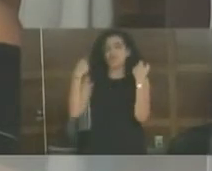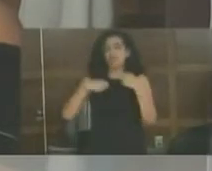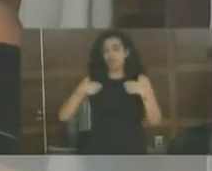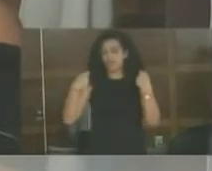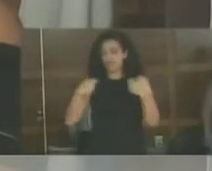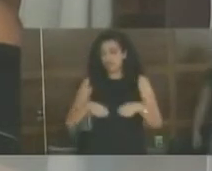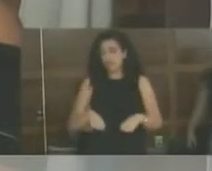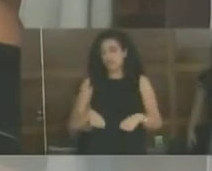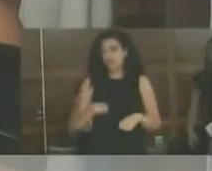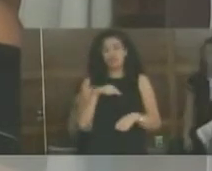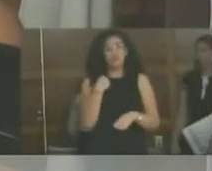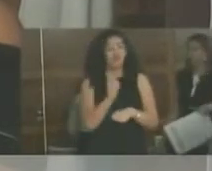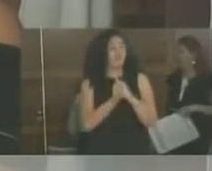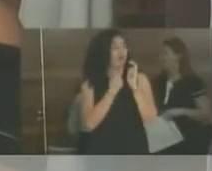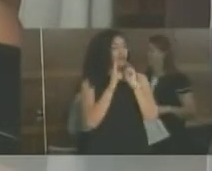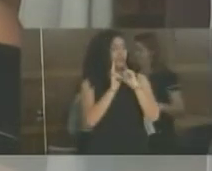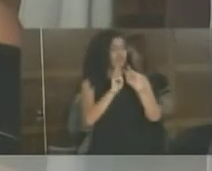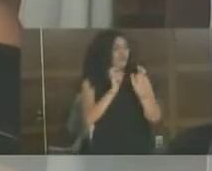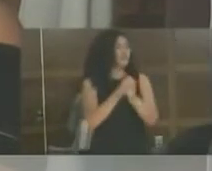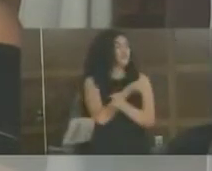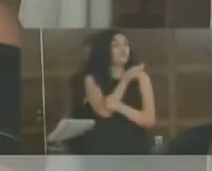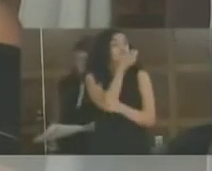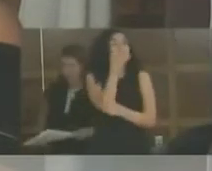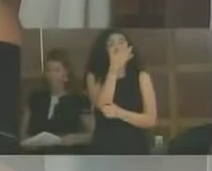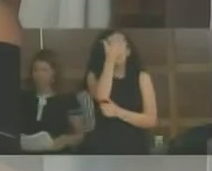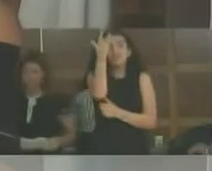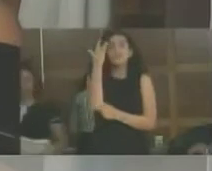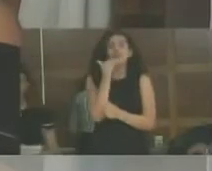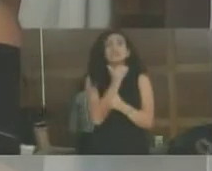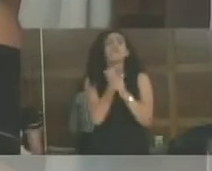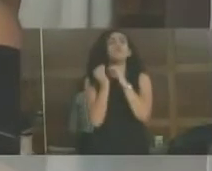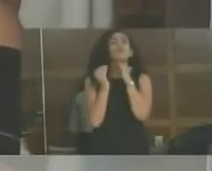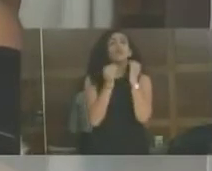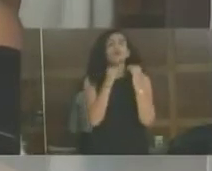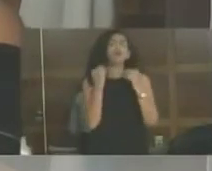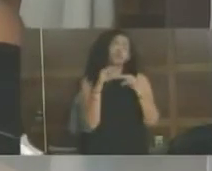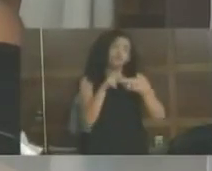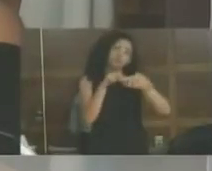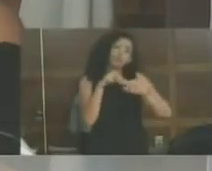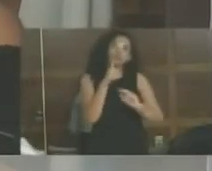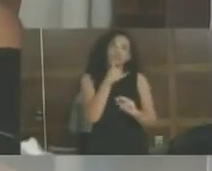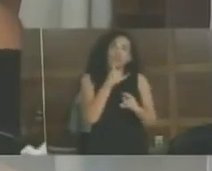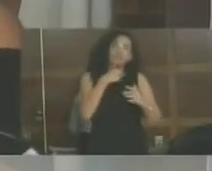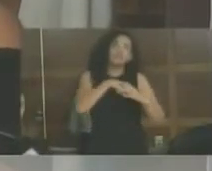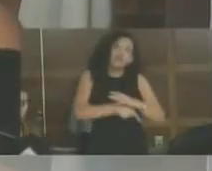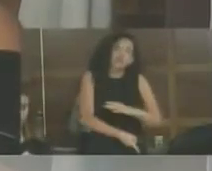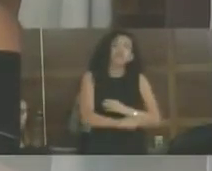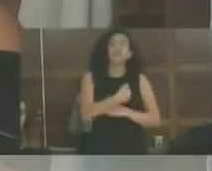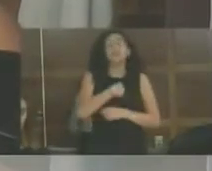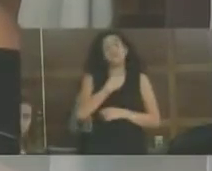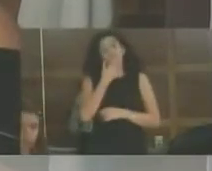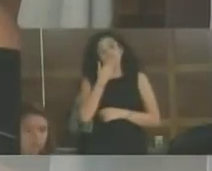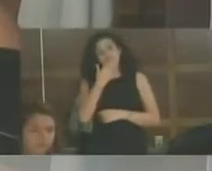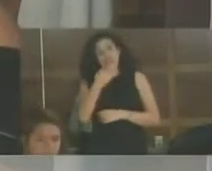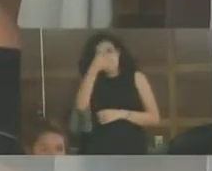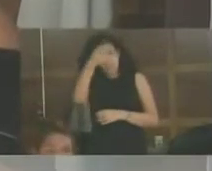está vendo quantas pessoas estão tirando as vidas, né, por conta da depressão. Então, eu faço um pedido ao Mucchielli, eu tenho certeza que ele